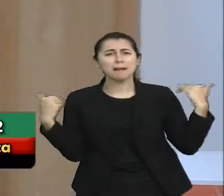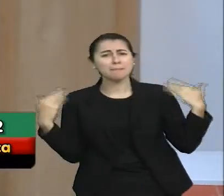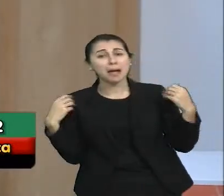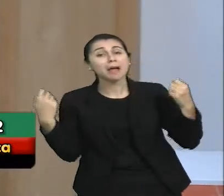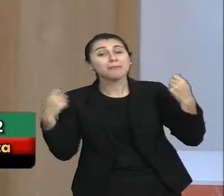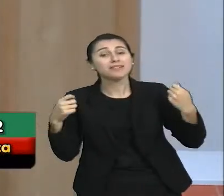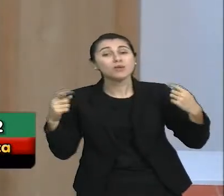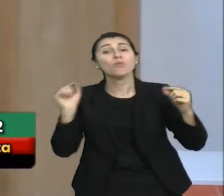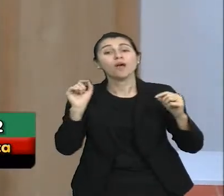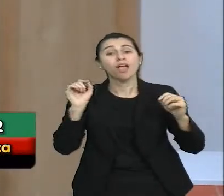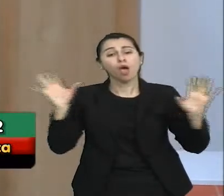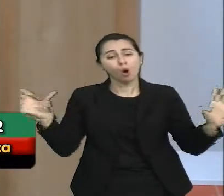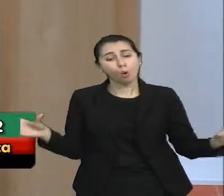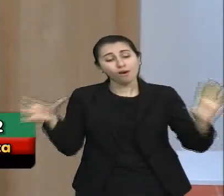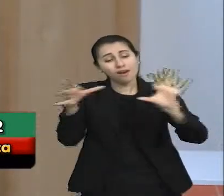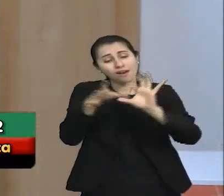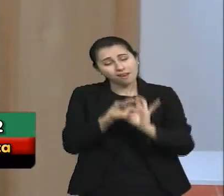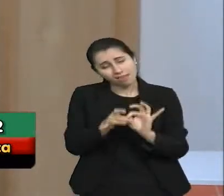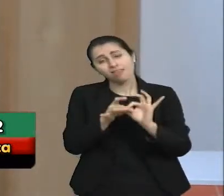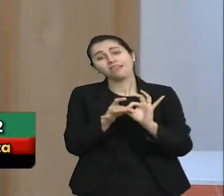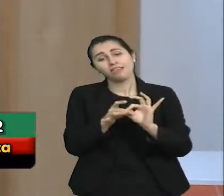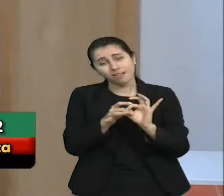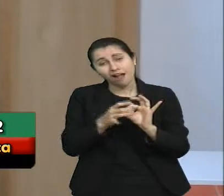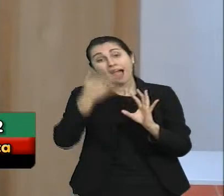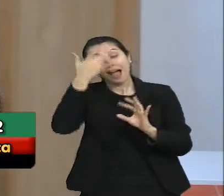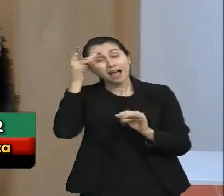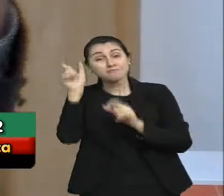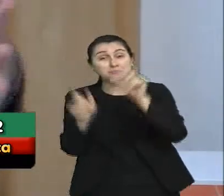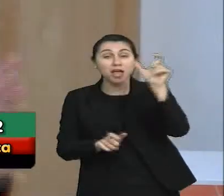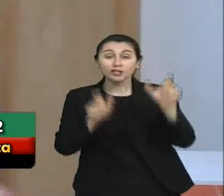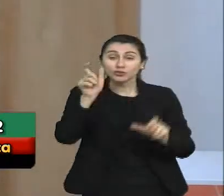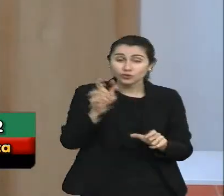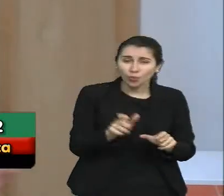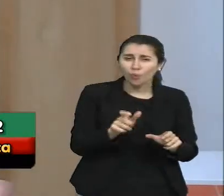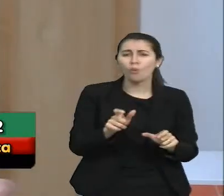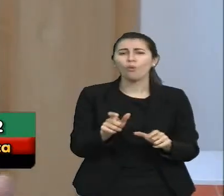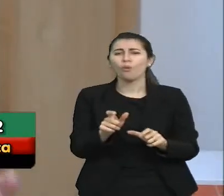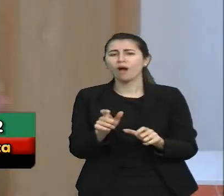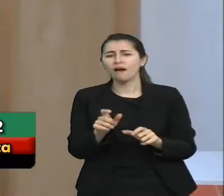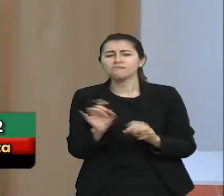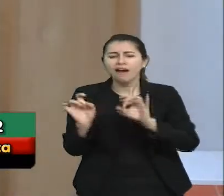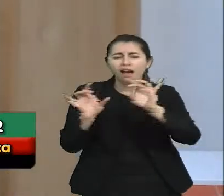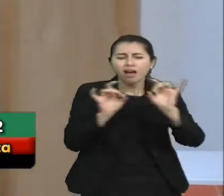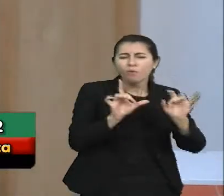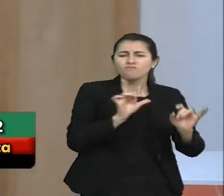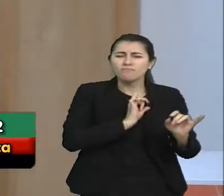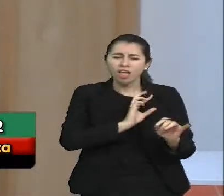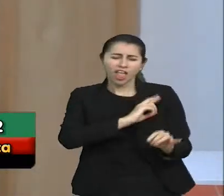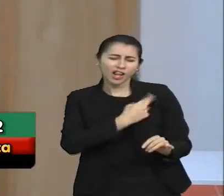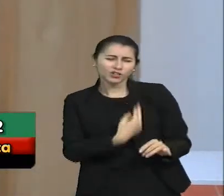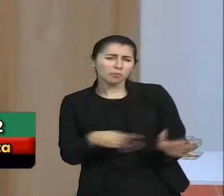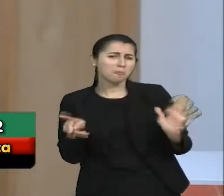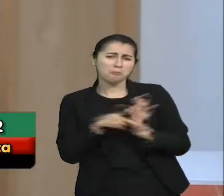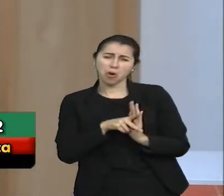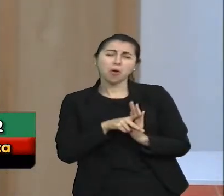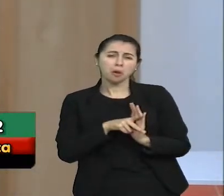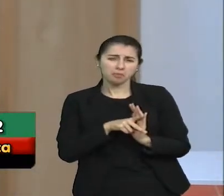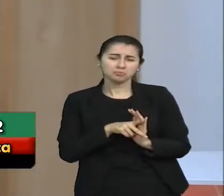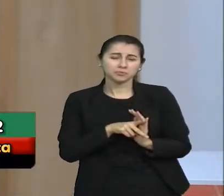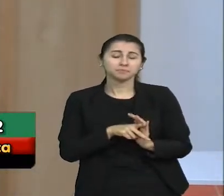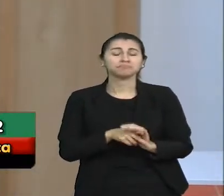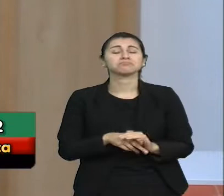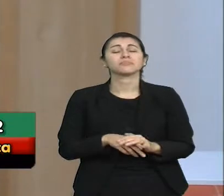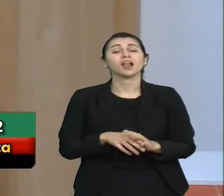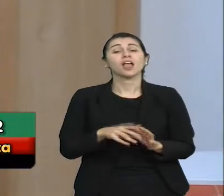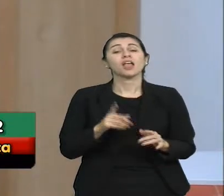as pessoas, as demais religiões, né? Todo mundo, nós precisamos achar um meio que une tudo isso. E, por fim,